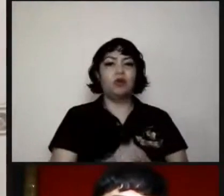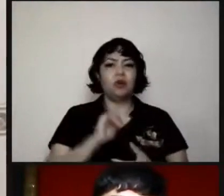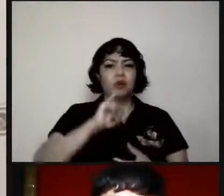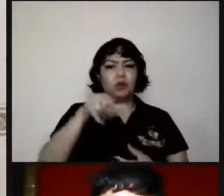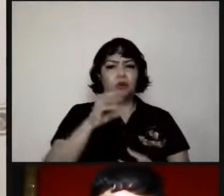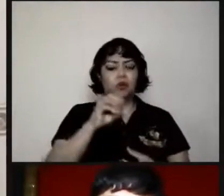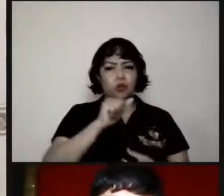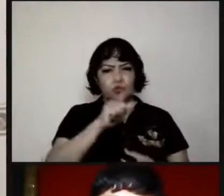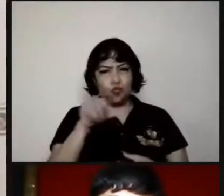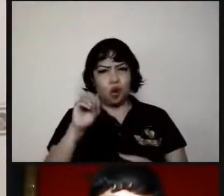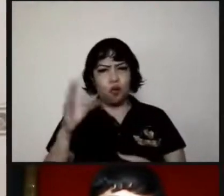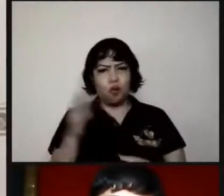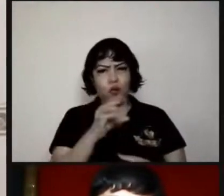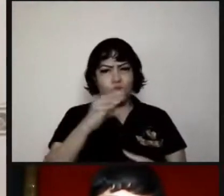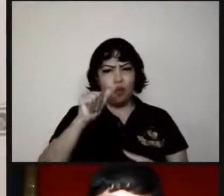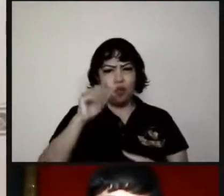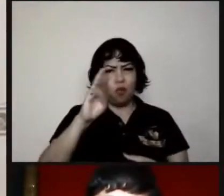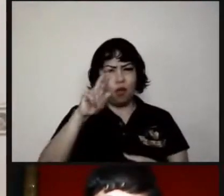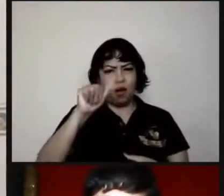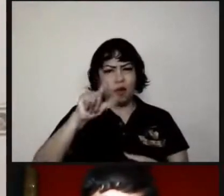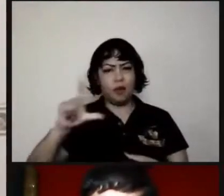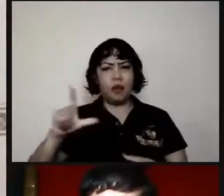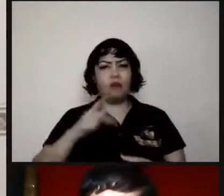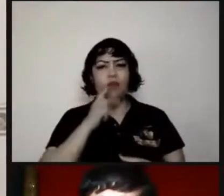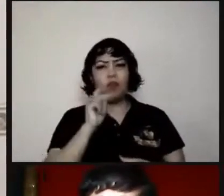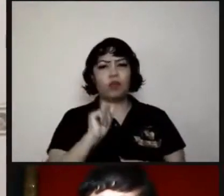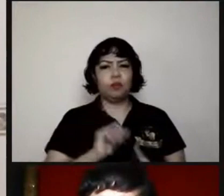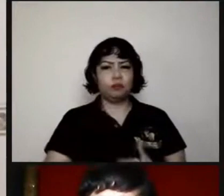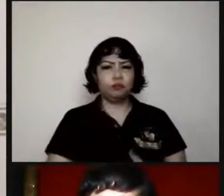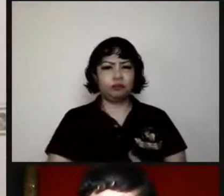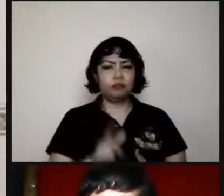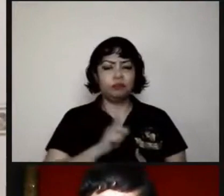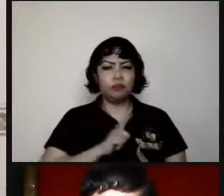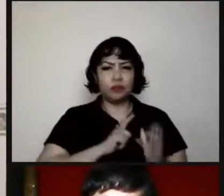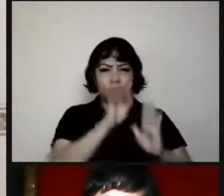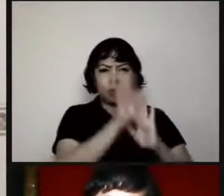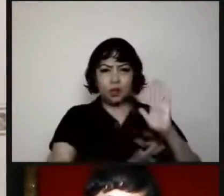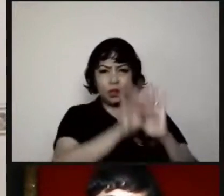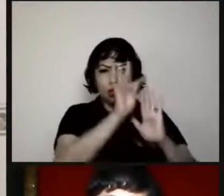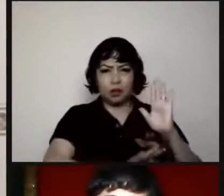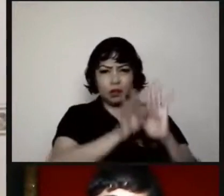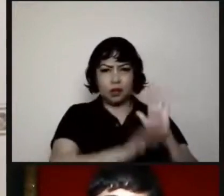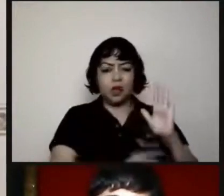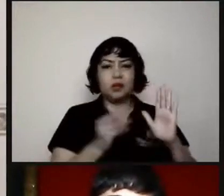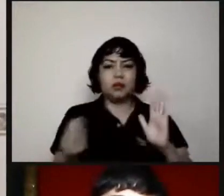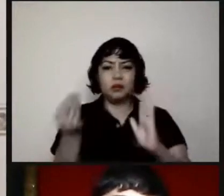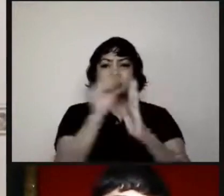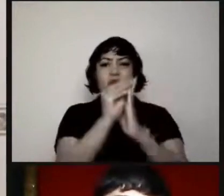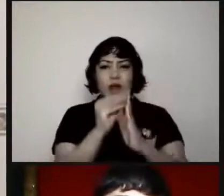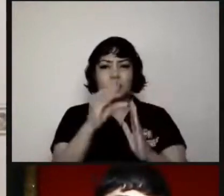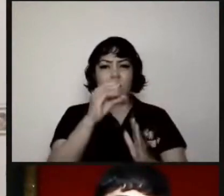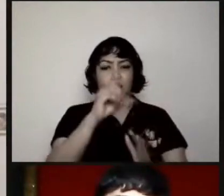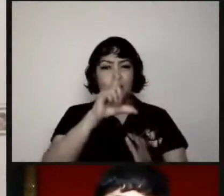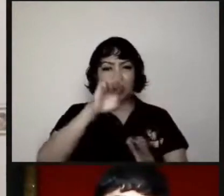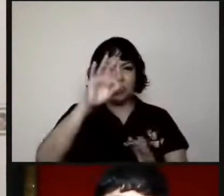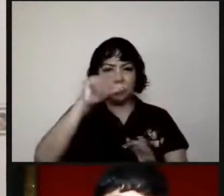Cabral, né, que deve ser uma página, tem um texto que estará nessa coletânea, que é um